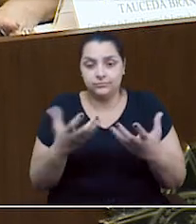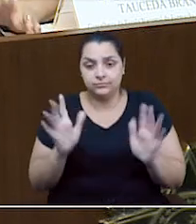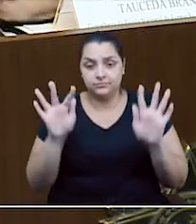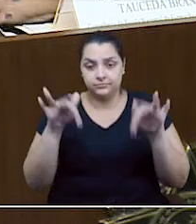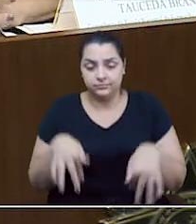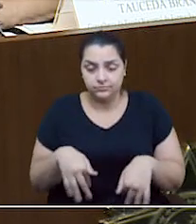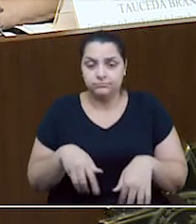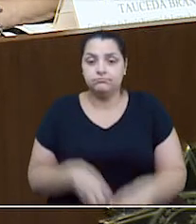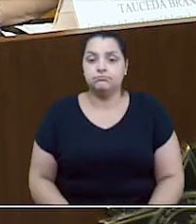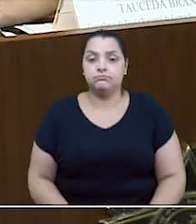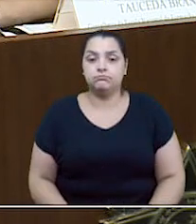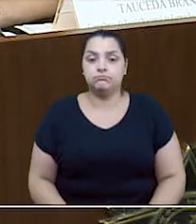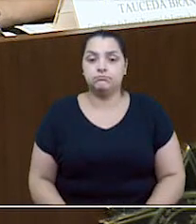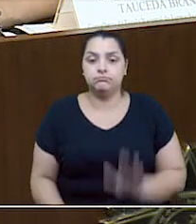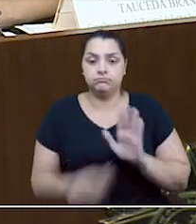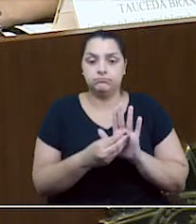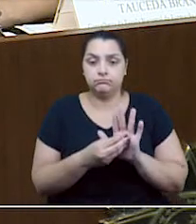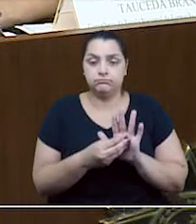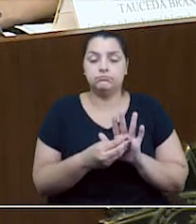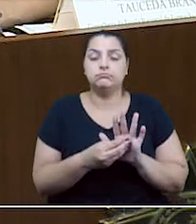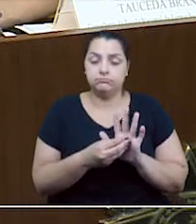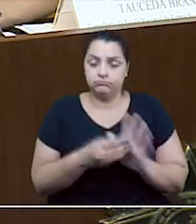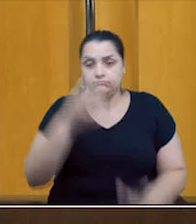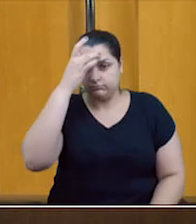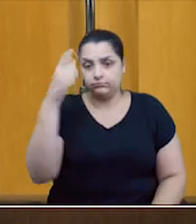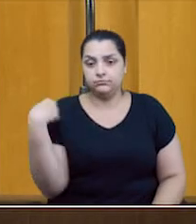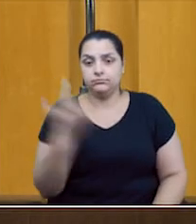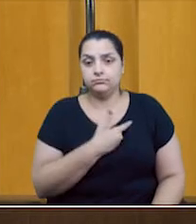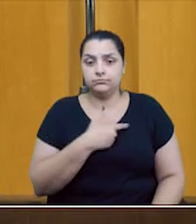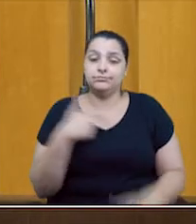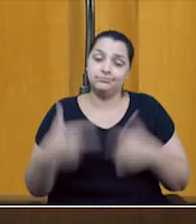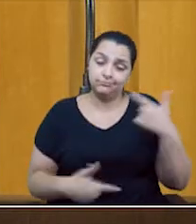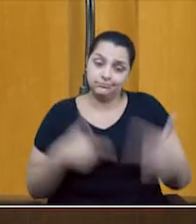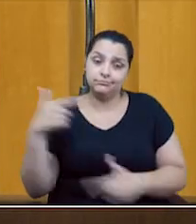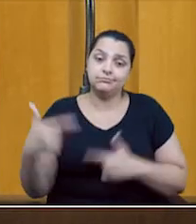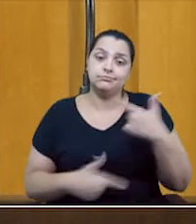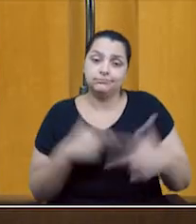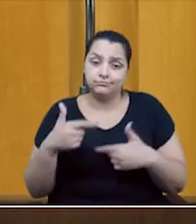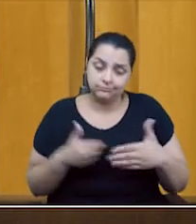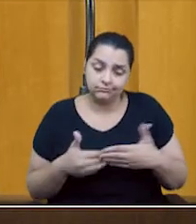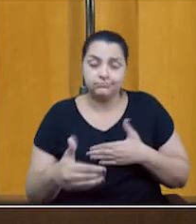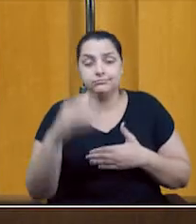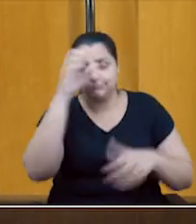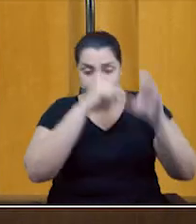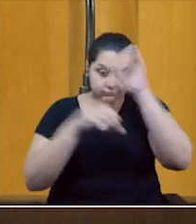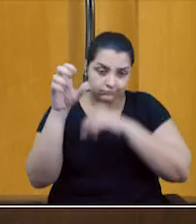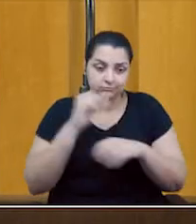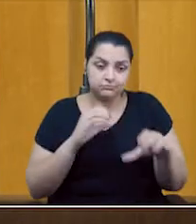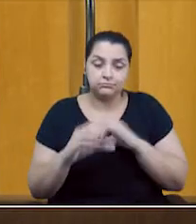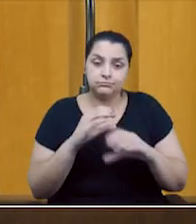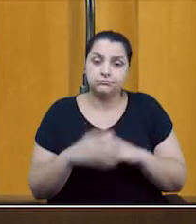com um registro da consciência de que nós temos muito dever pela frente para aprender a nos comunicar. O